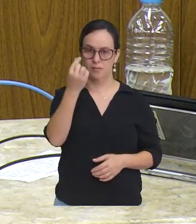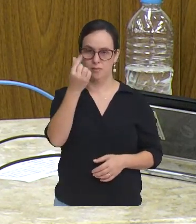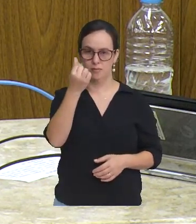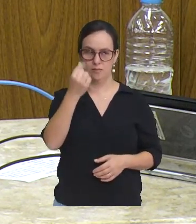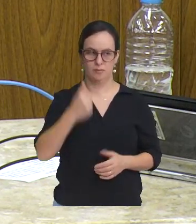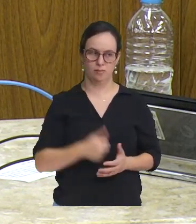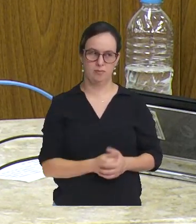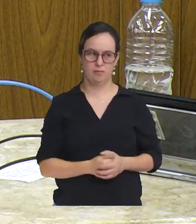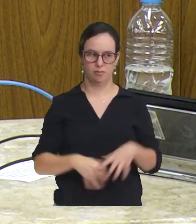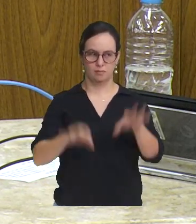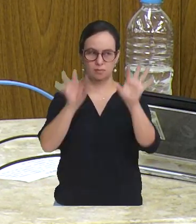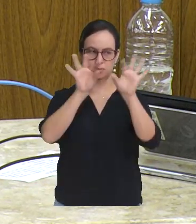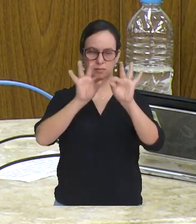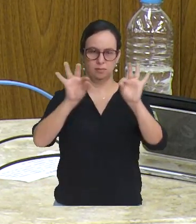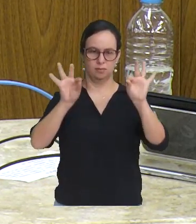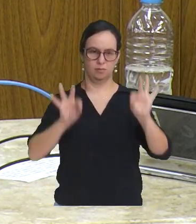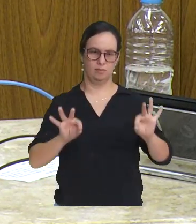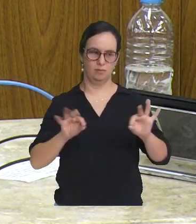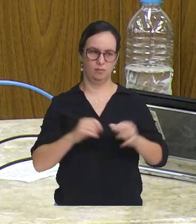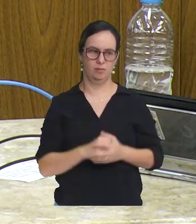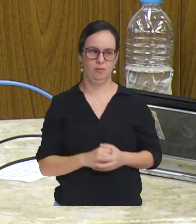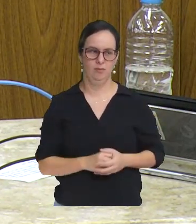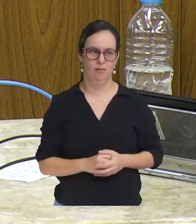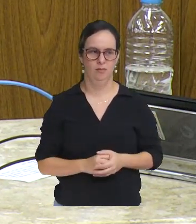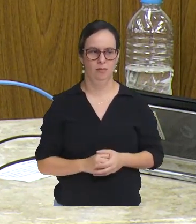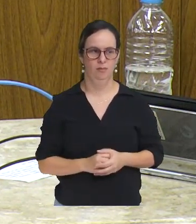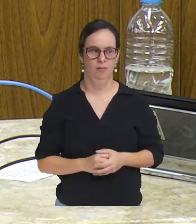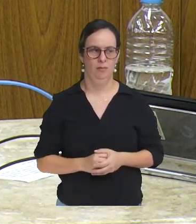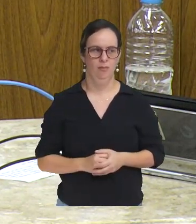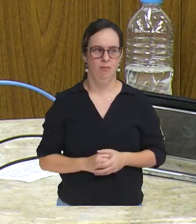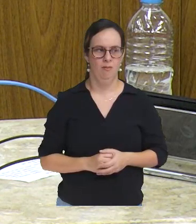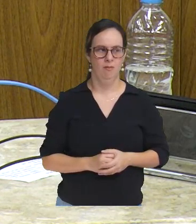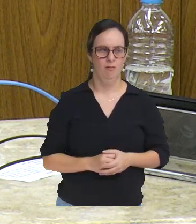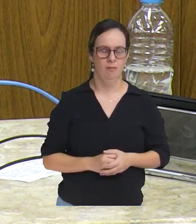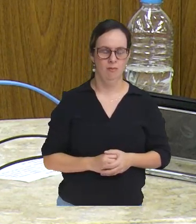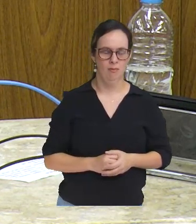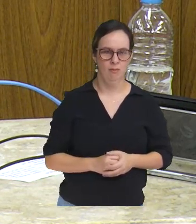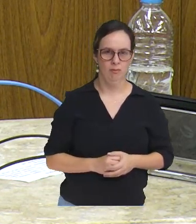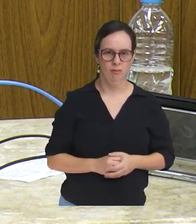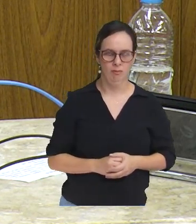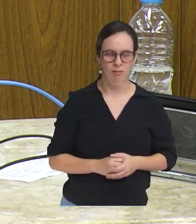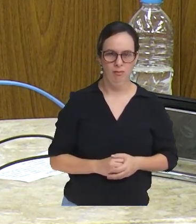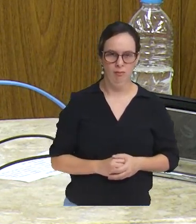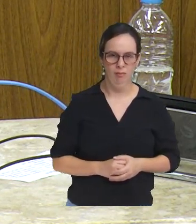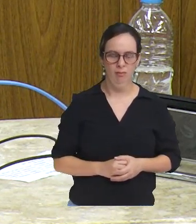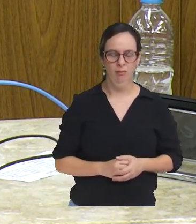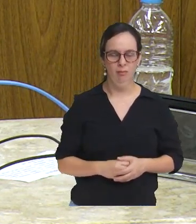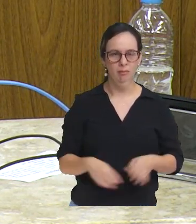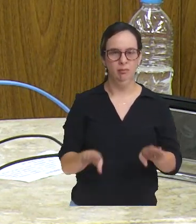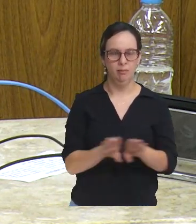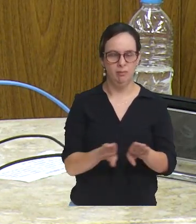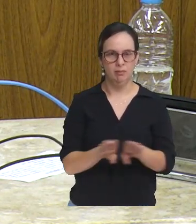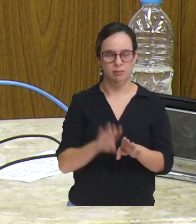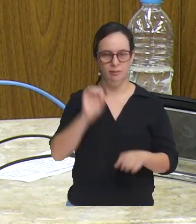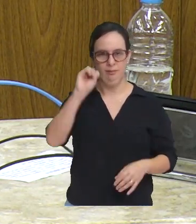um projeto que pode se estender aí para o executivo também,